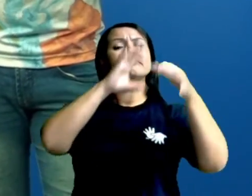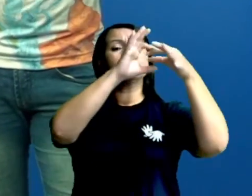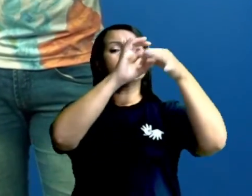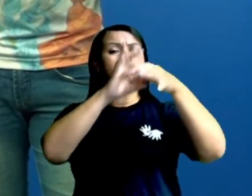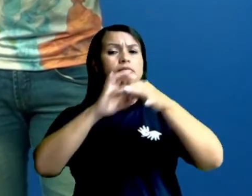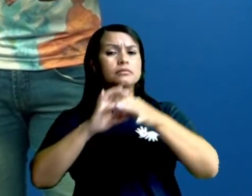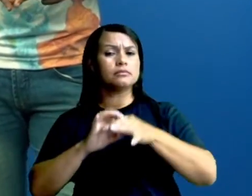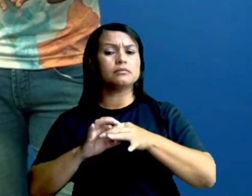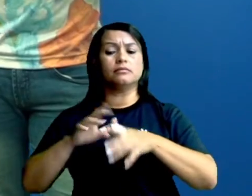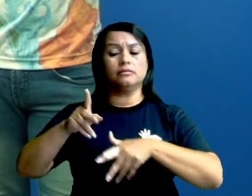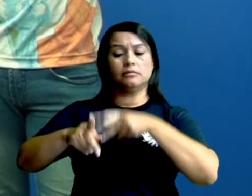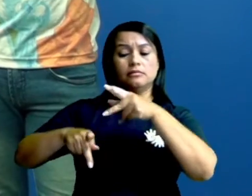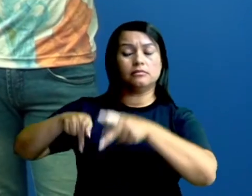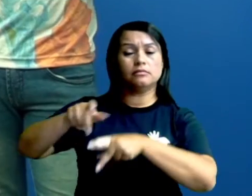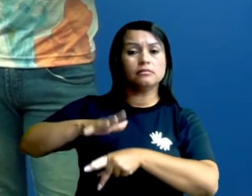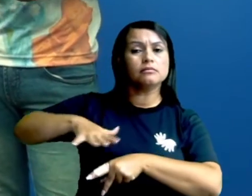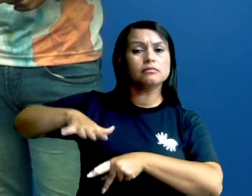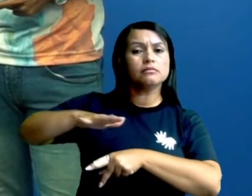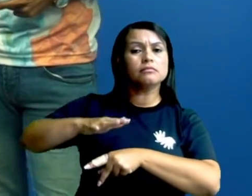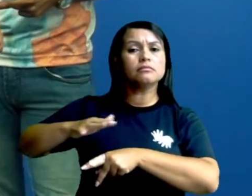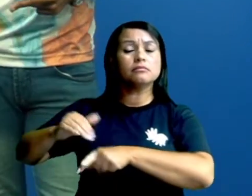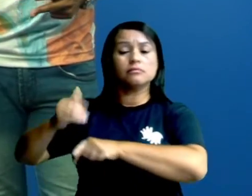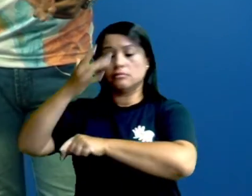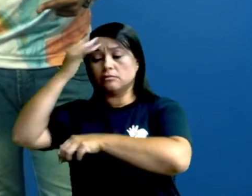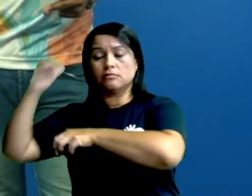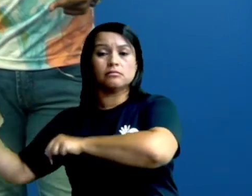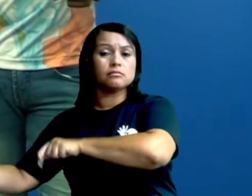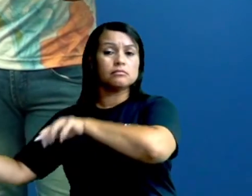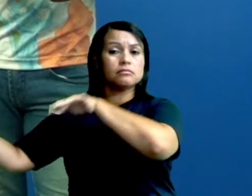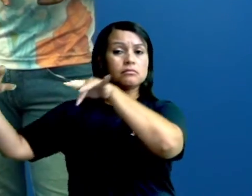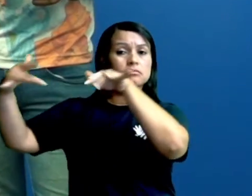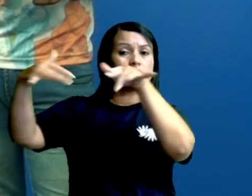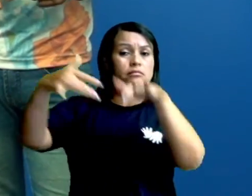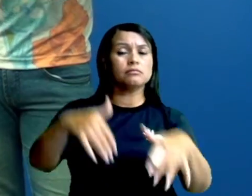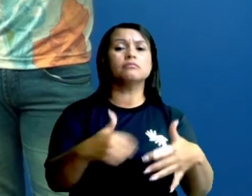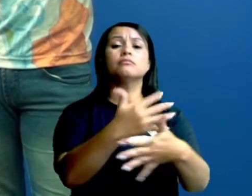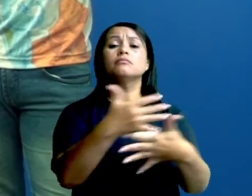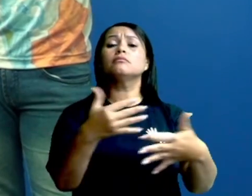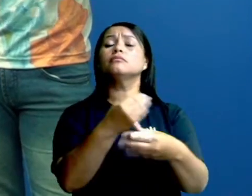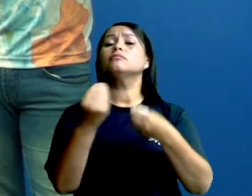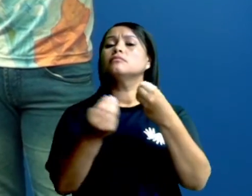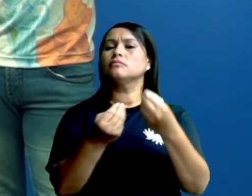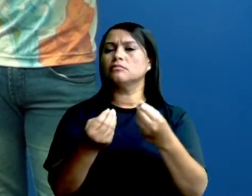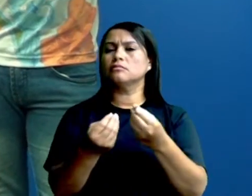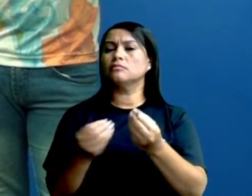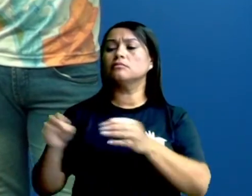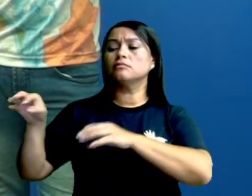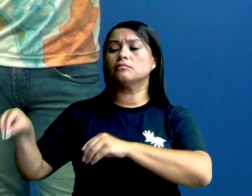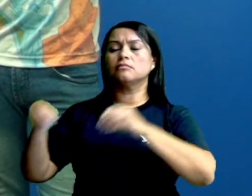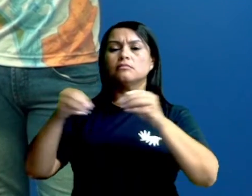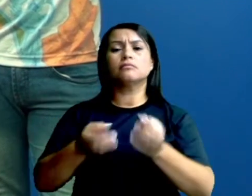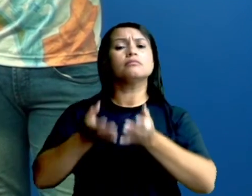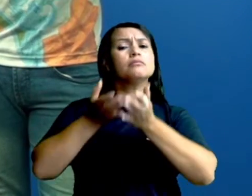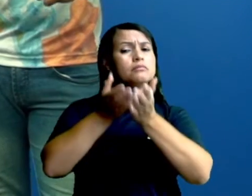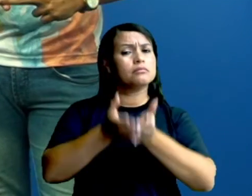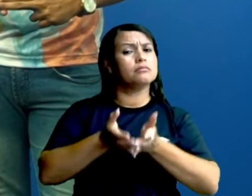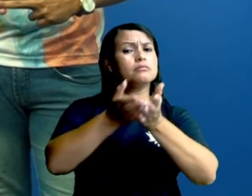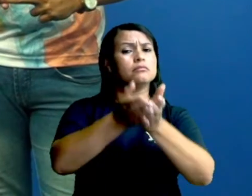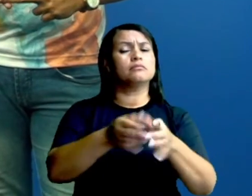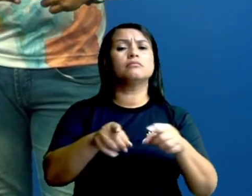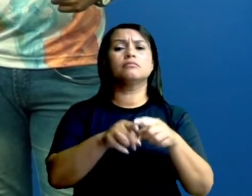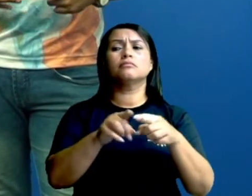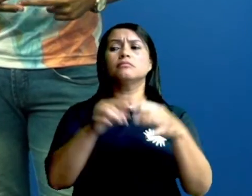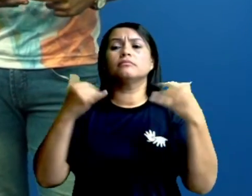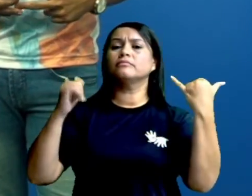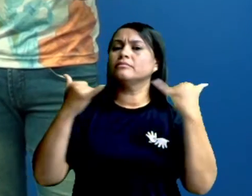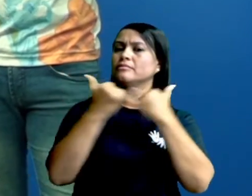da ocupação e do povoamento, porque muitas vezes de ocupação ocorria por meio dos rios e, logicamente, a produção de energia, a questão da